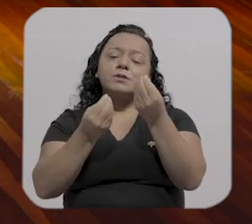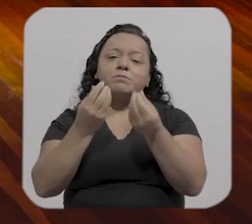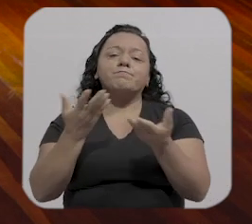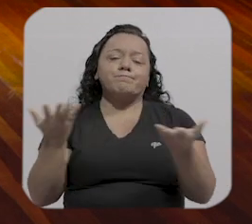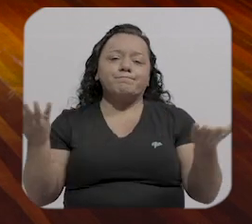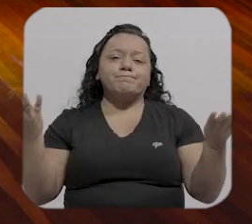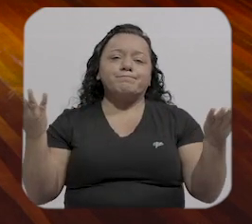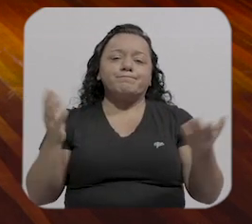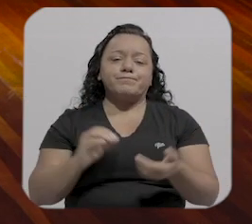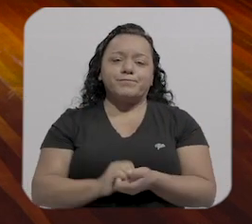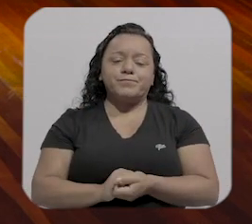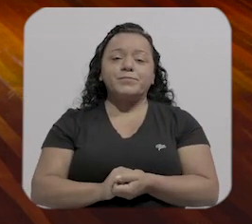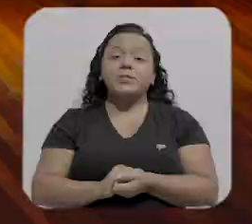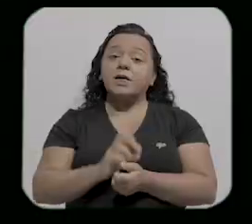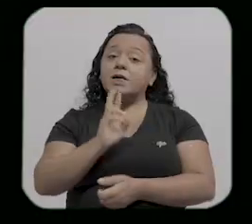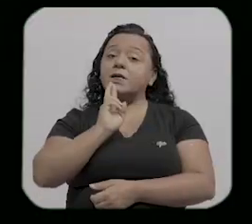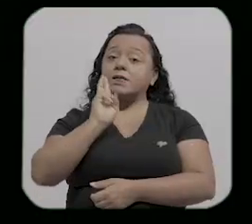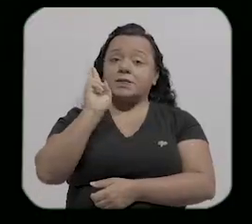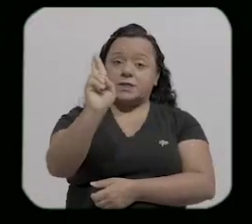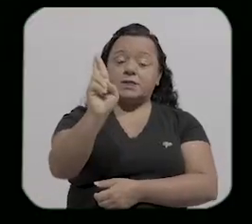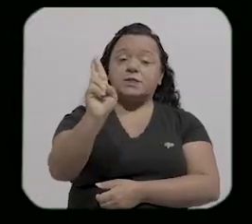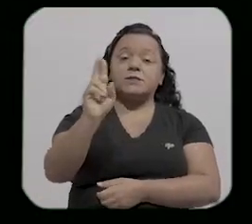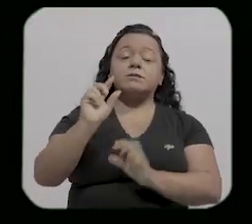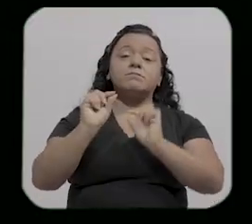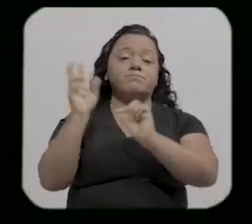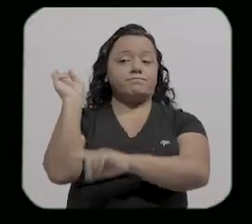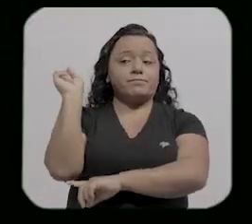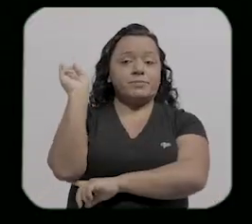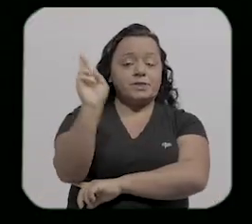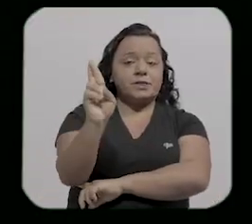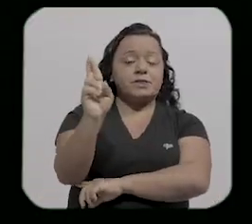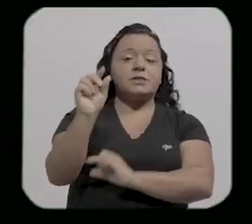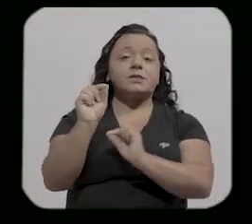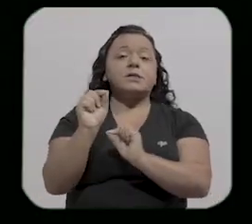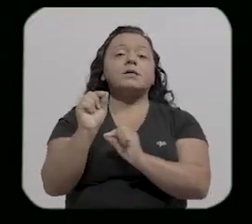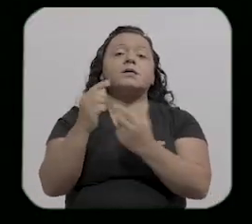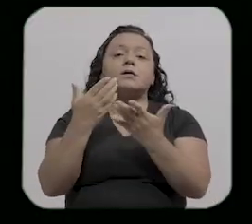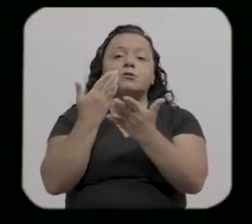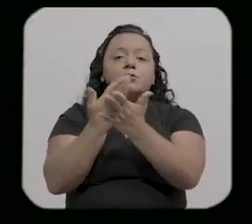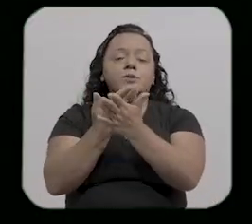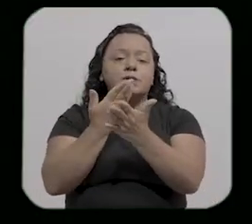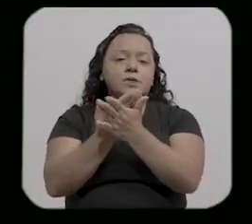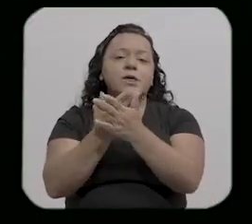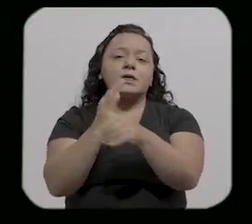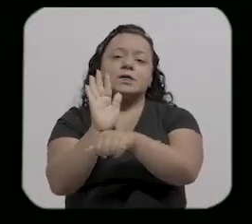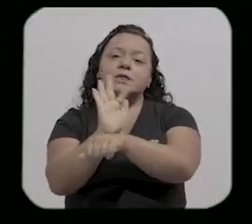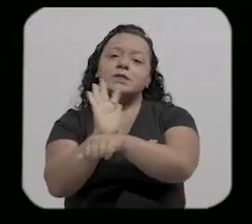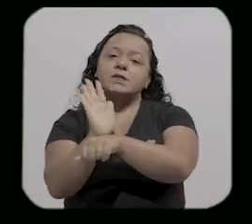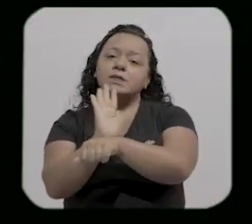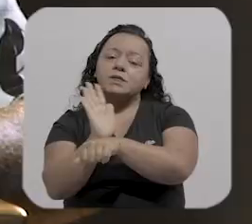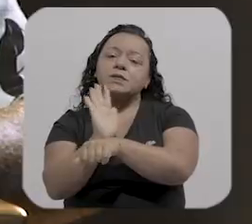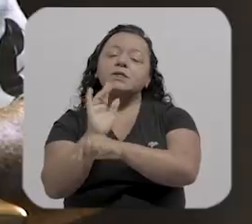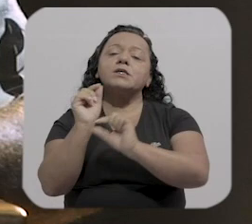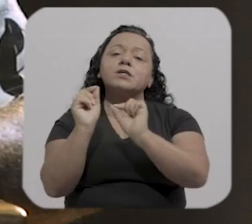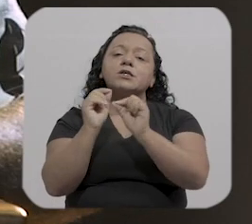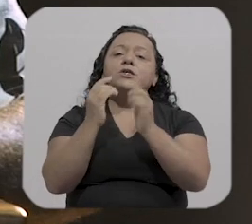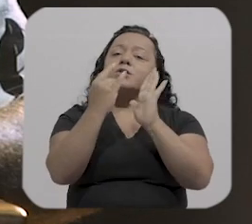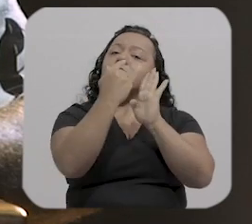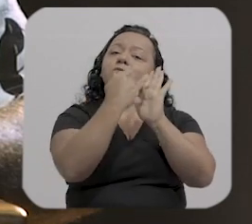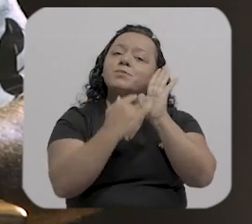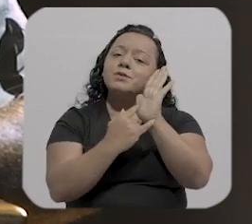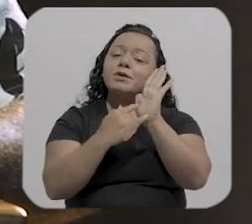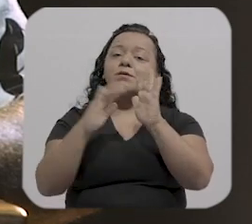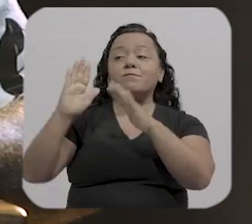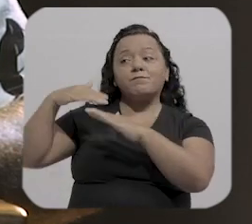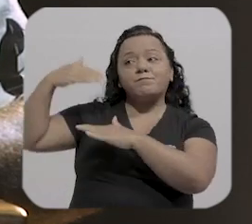acontecia, né? E aí vem a decisão de estudar cine e documentário fora de Rondônia, né? Fora de Rondônia. É